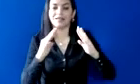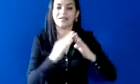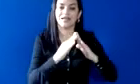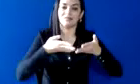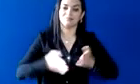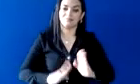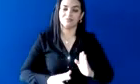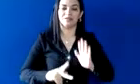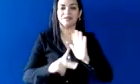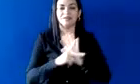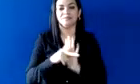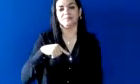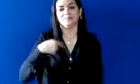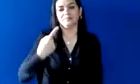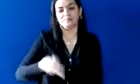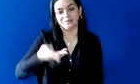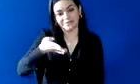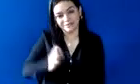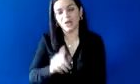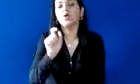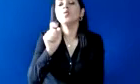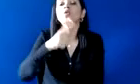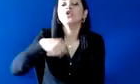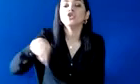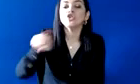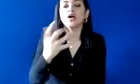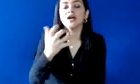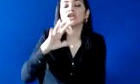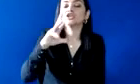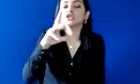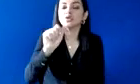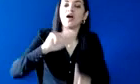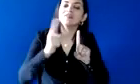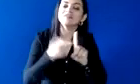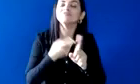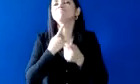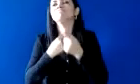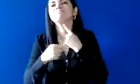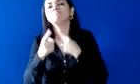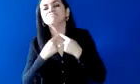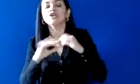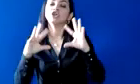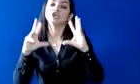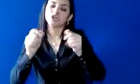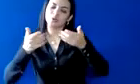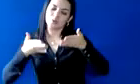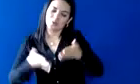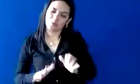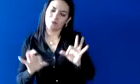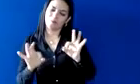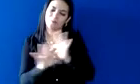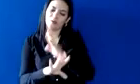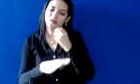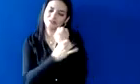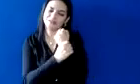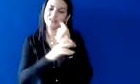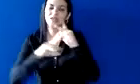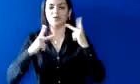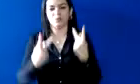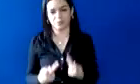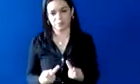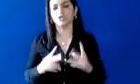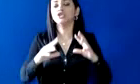bebês e puérperas. O que queremos é que toda gravidez seja desejada, que todo parto seja seguro e humanizado,